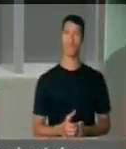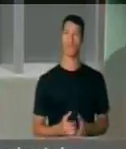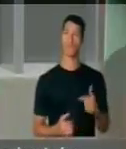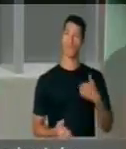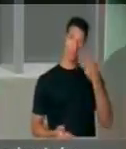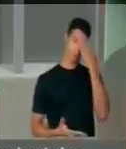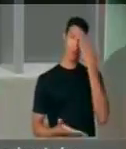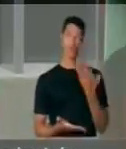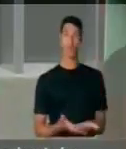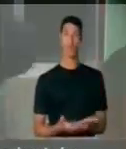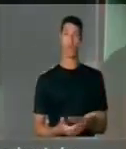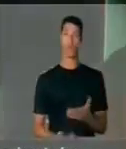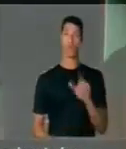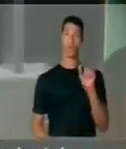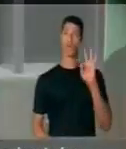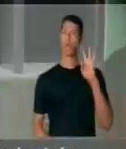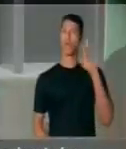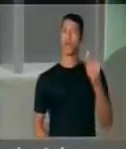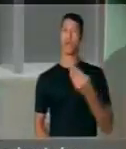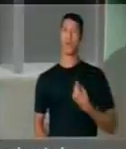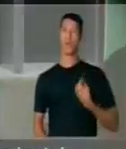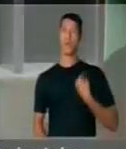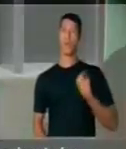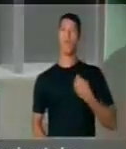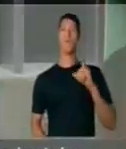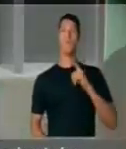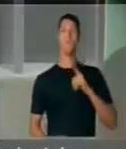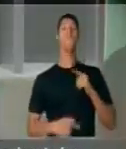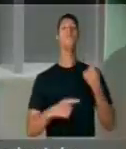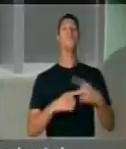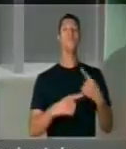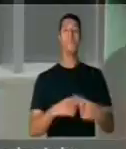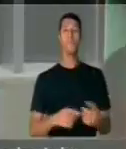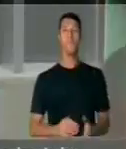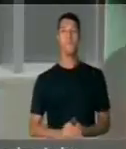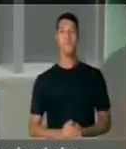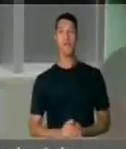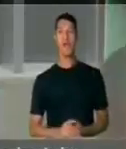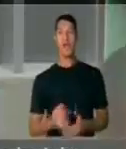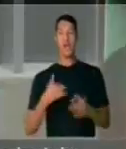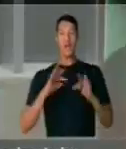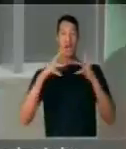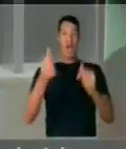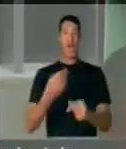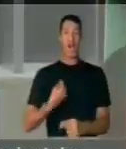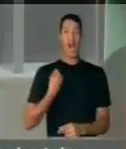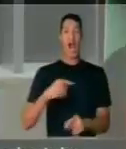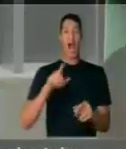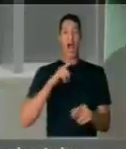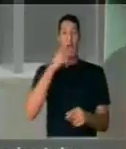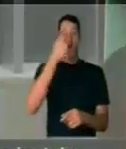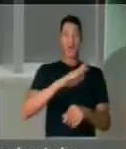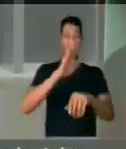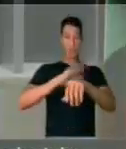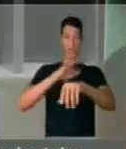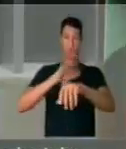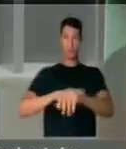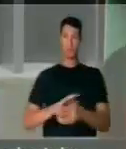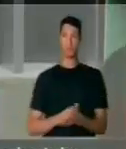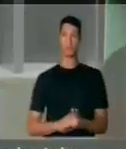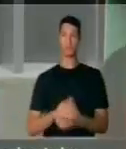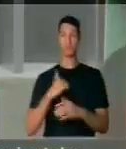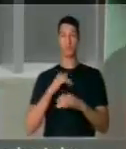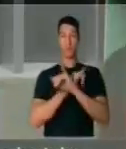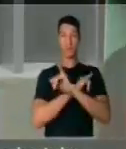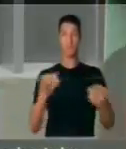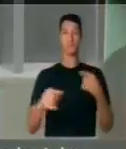Eu acredito que tudo na vida tem um porquê. E tudo na vida tem a sua hora.